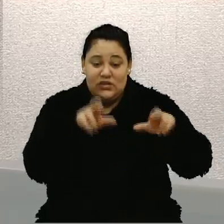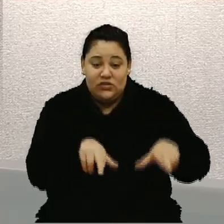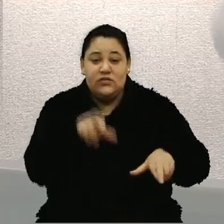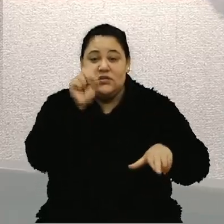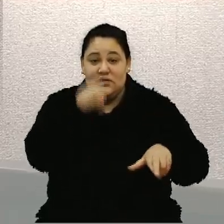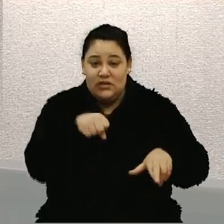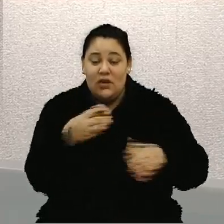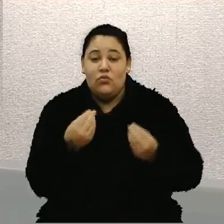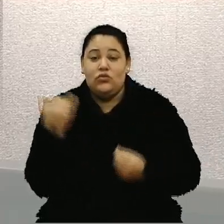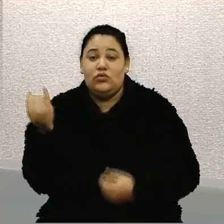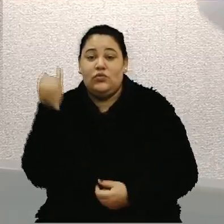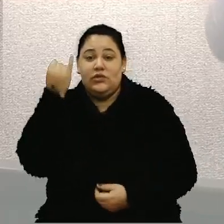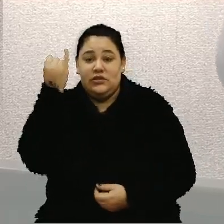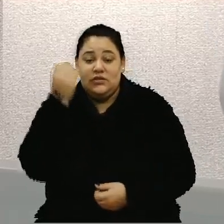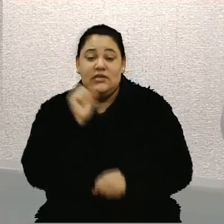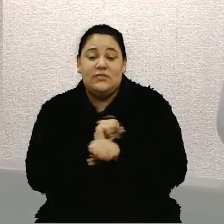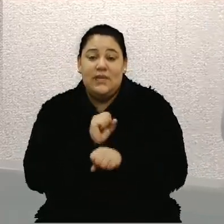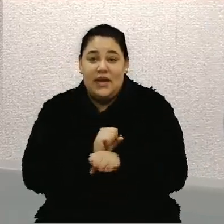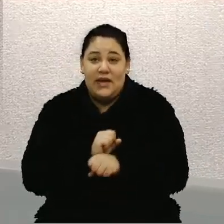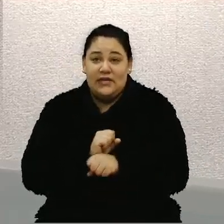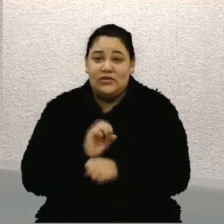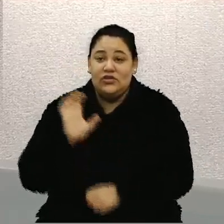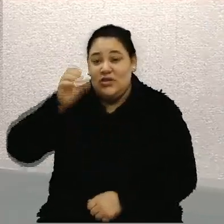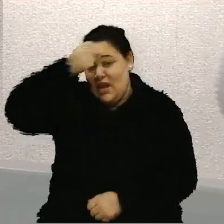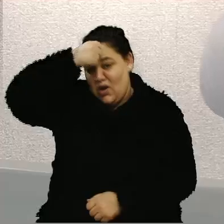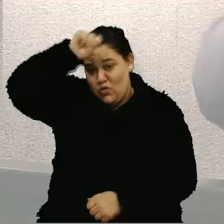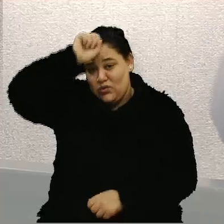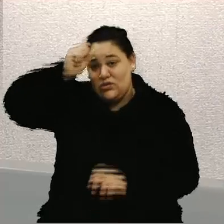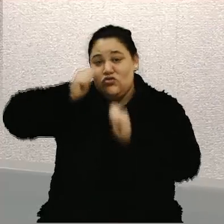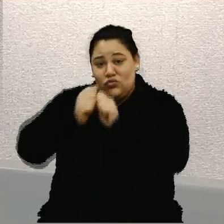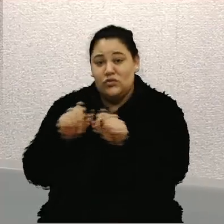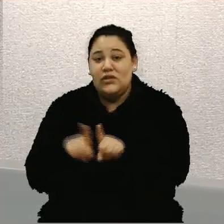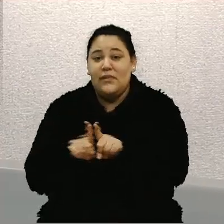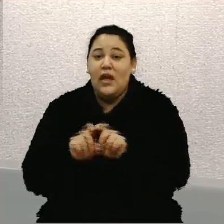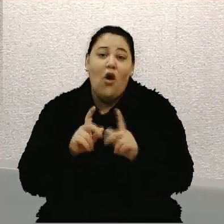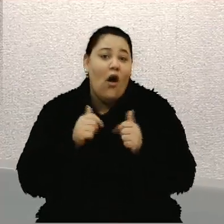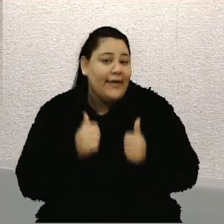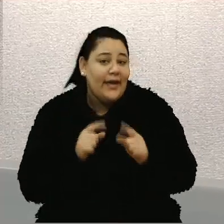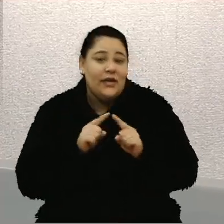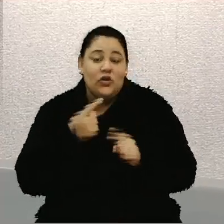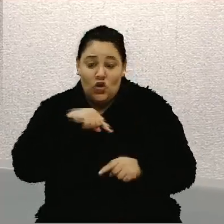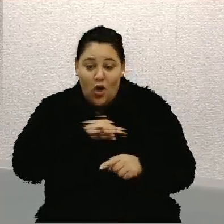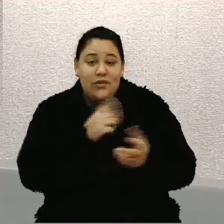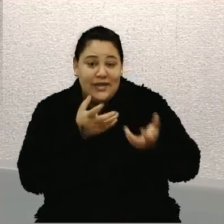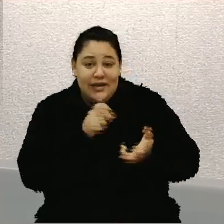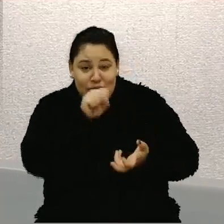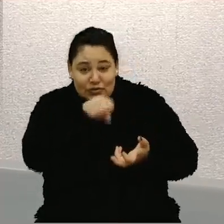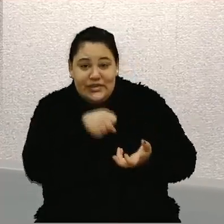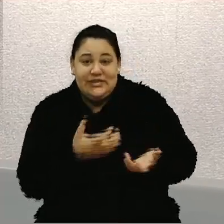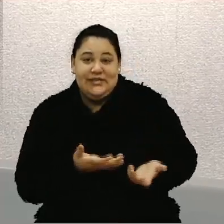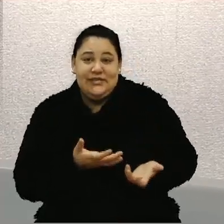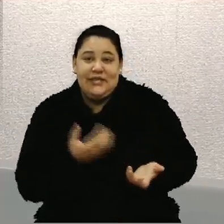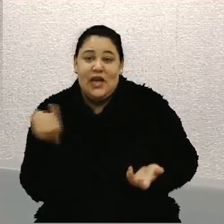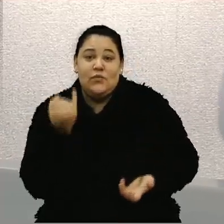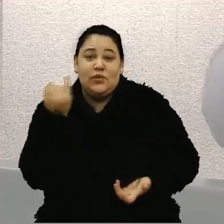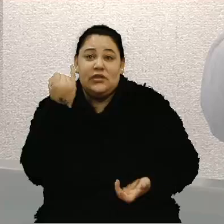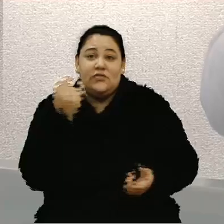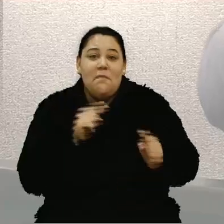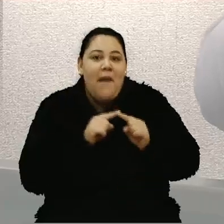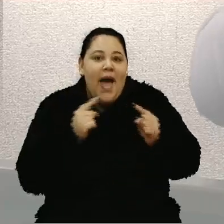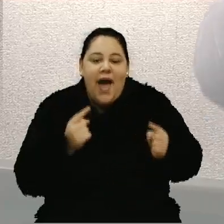importante, sim. Tomara que saia no Campus 8, tomara que saia o quanto antes. Nós queremos que saia, porque é importante, sim. Só